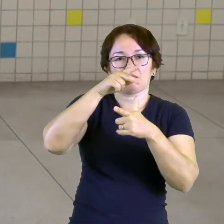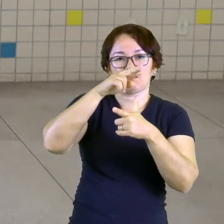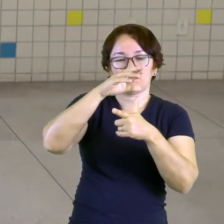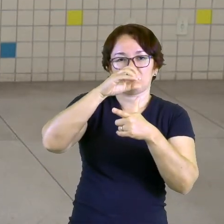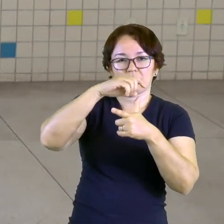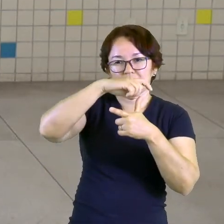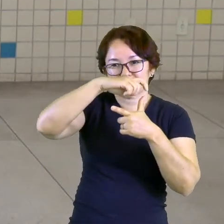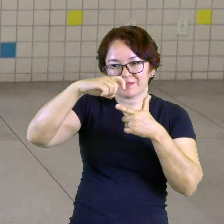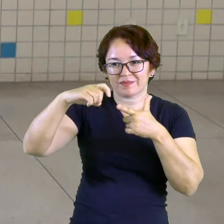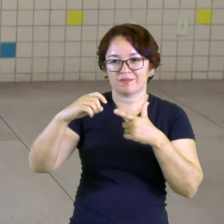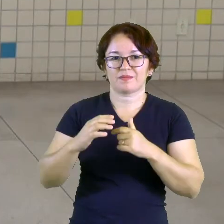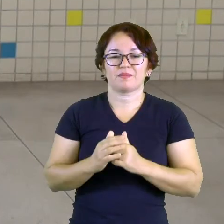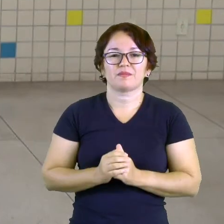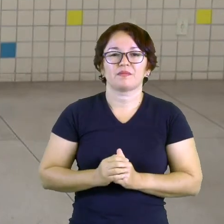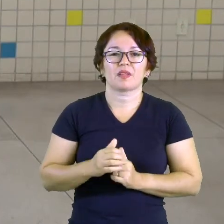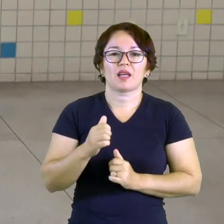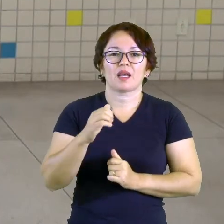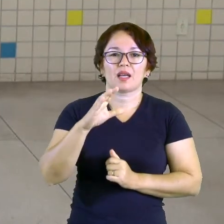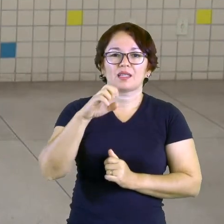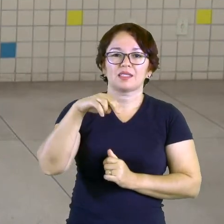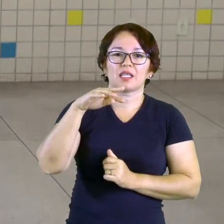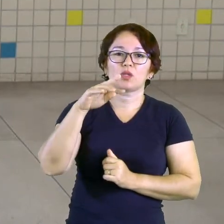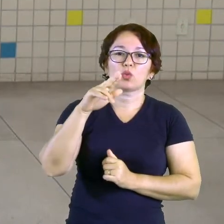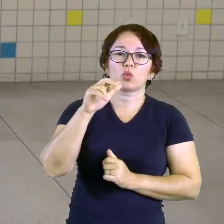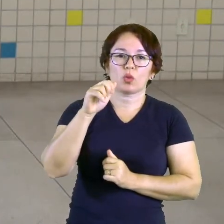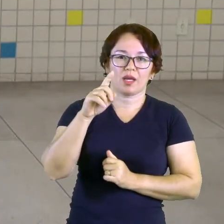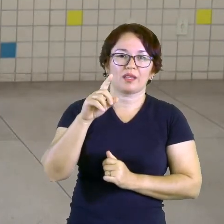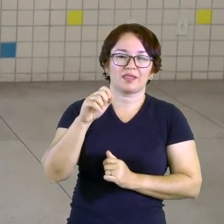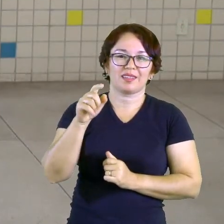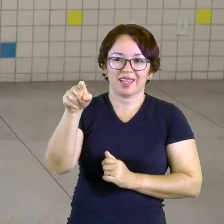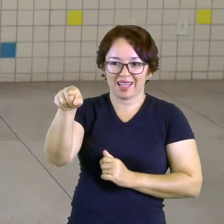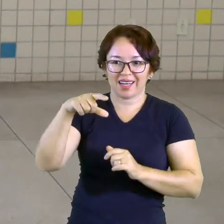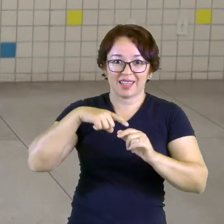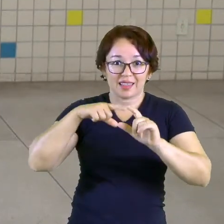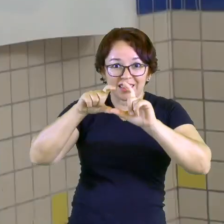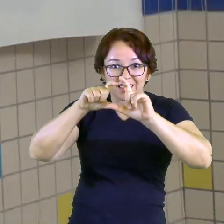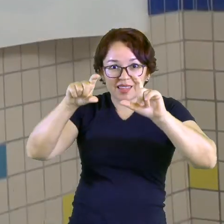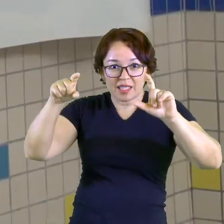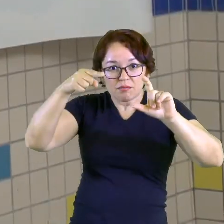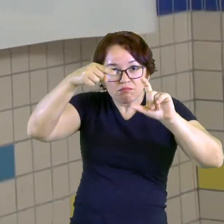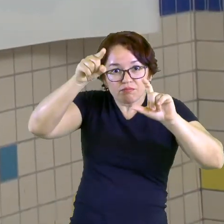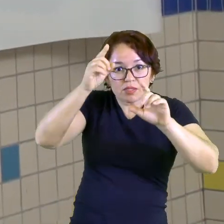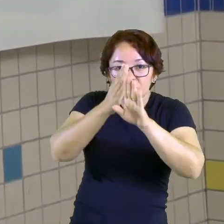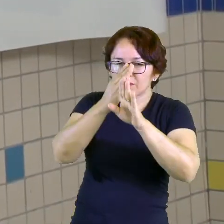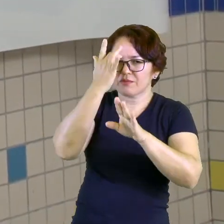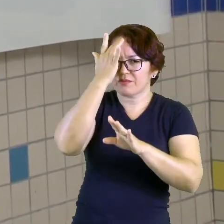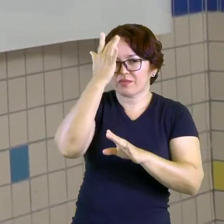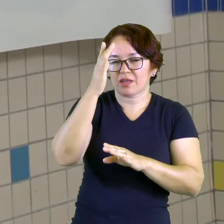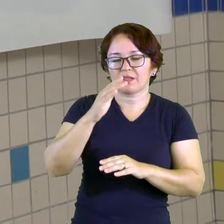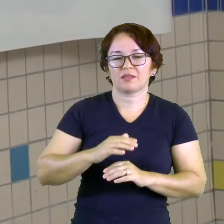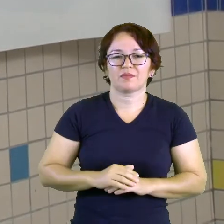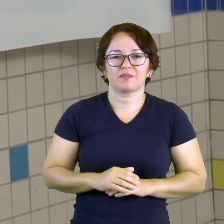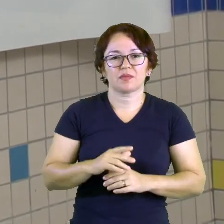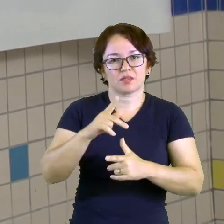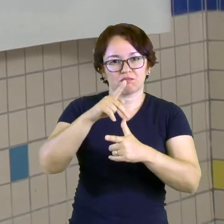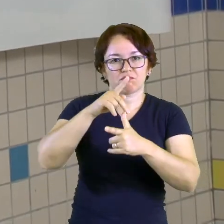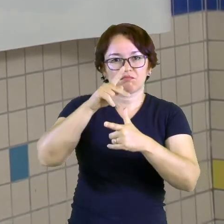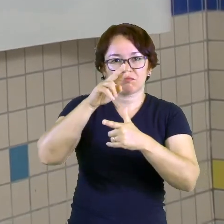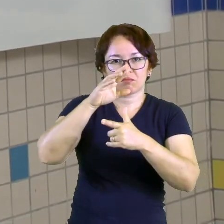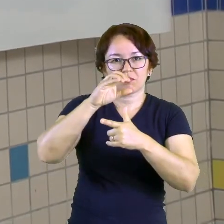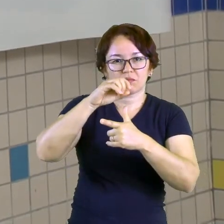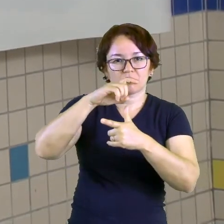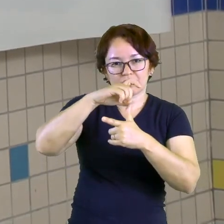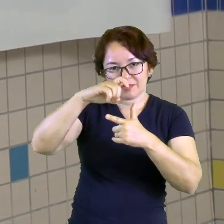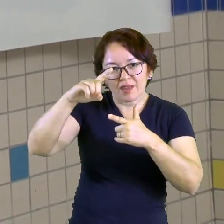uma proparoxítona. E agora? Eu já conheço as sílabas tônicas, já sei a